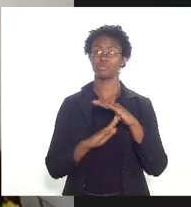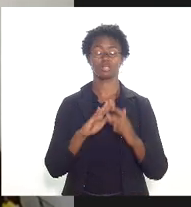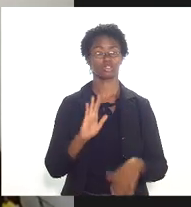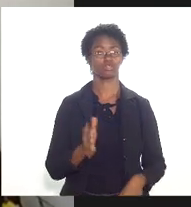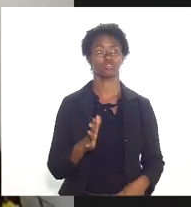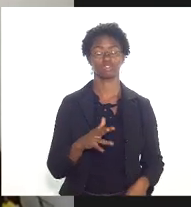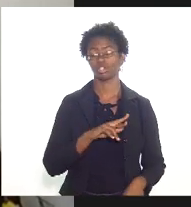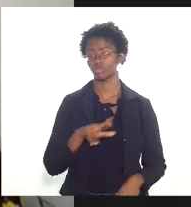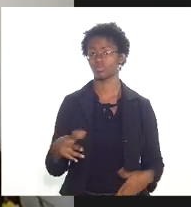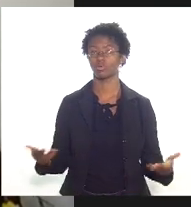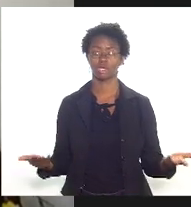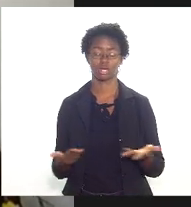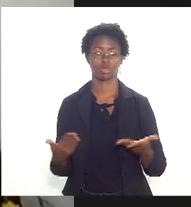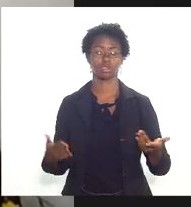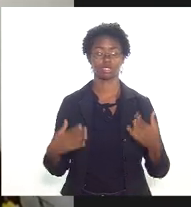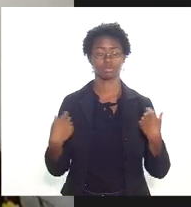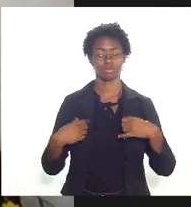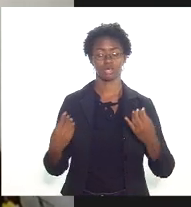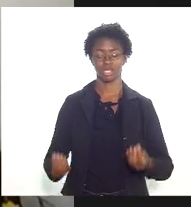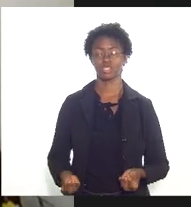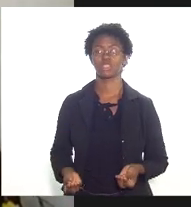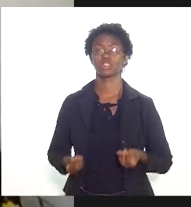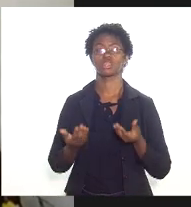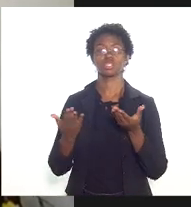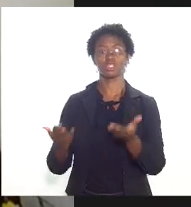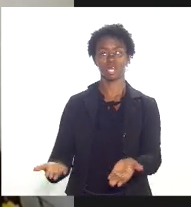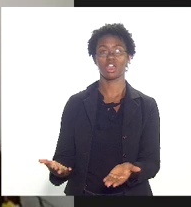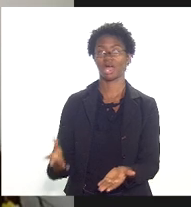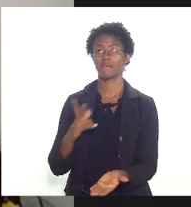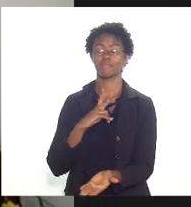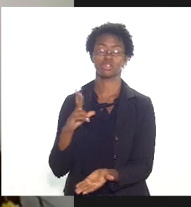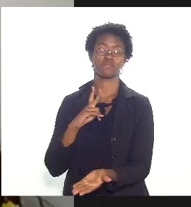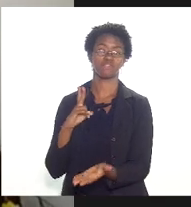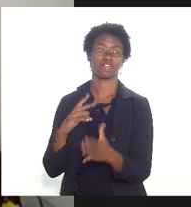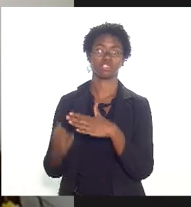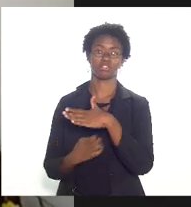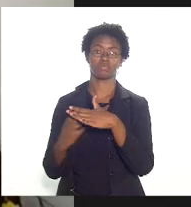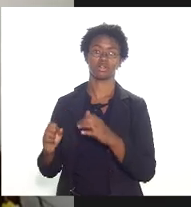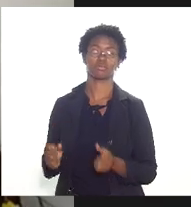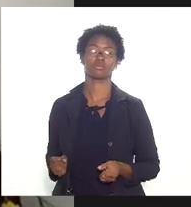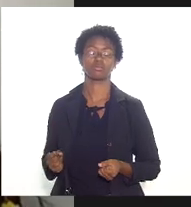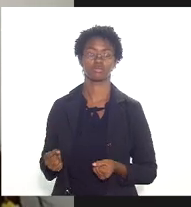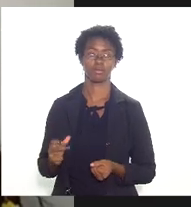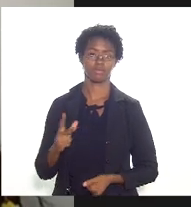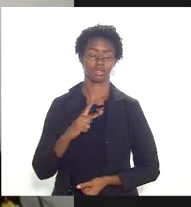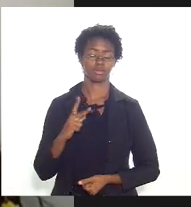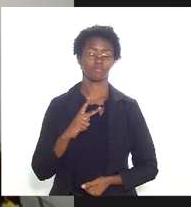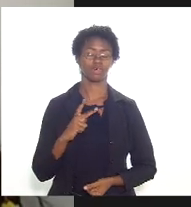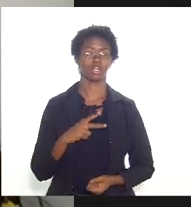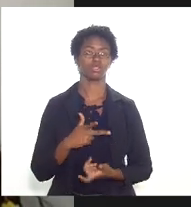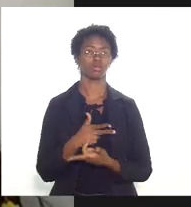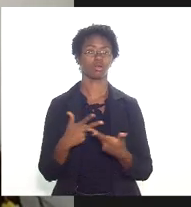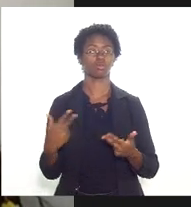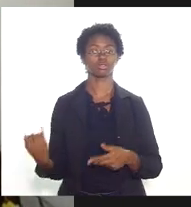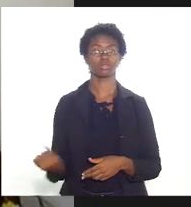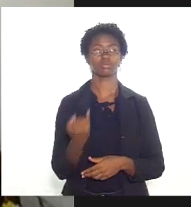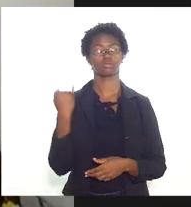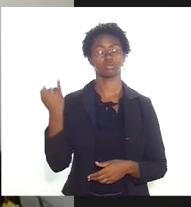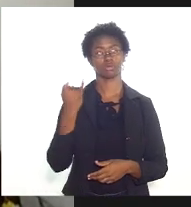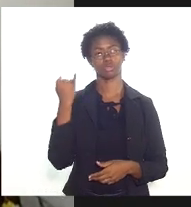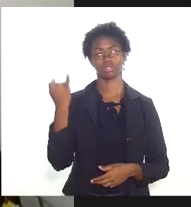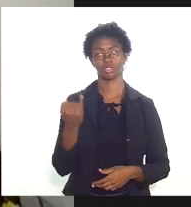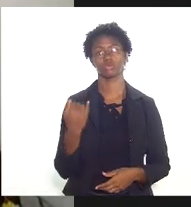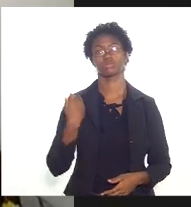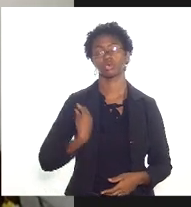até esse momento de devemos entregar à iniciativa privada um bem tão fundamental importante não